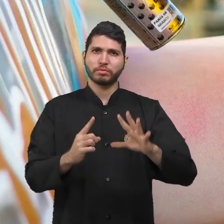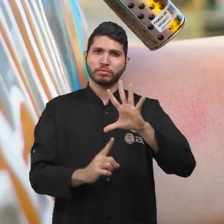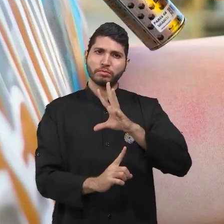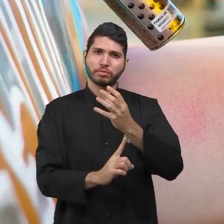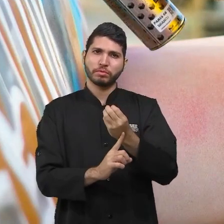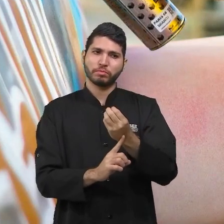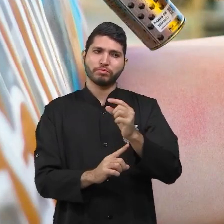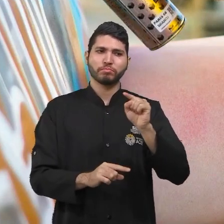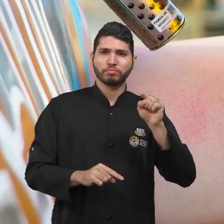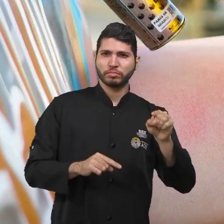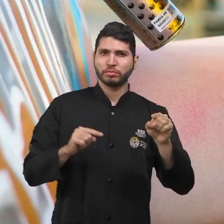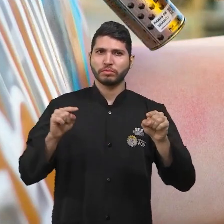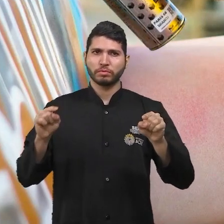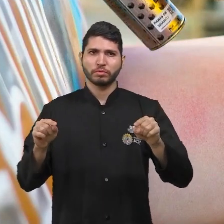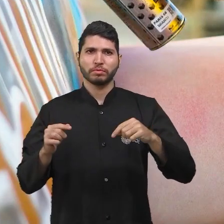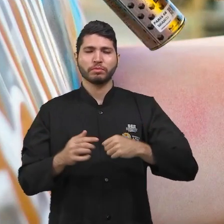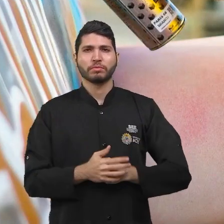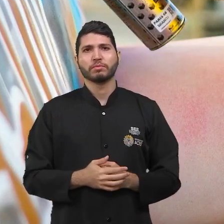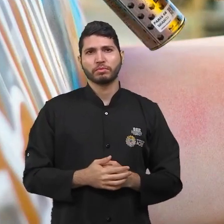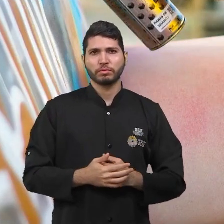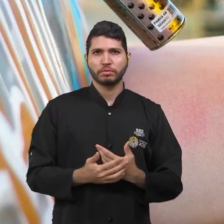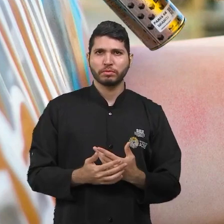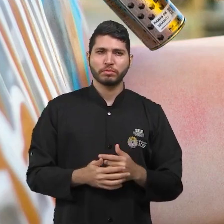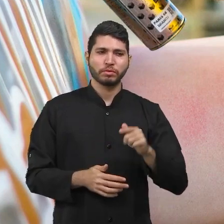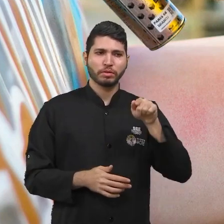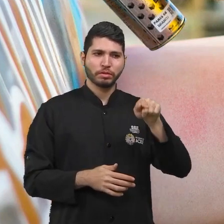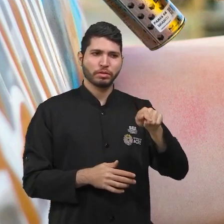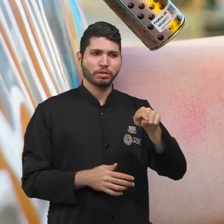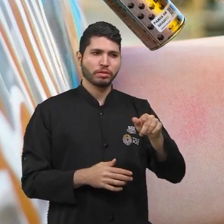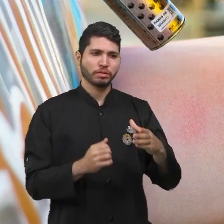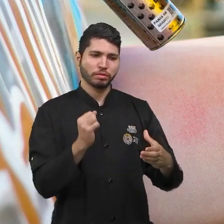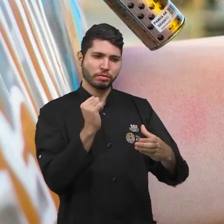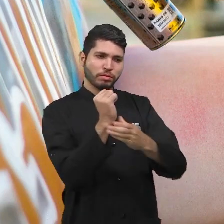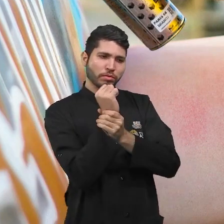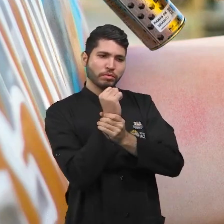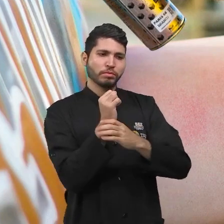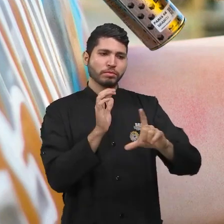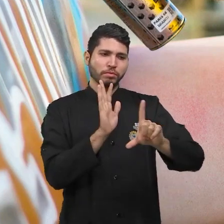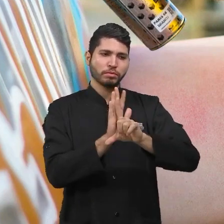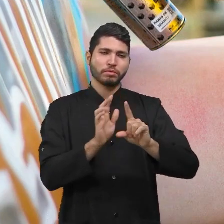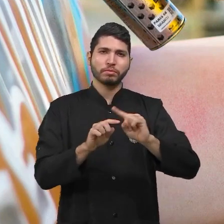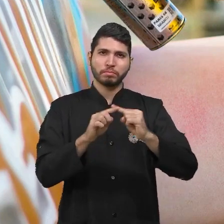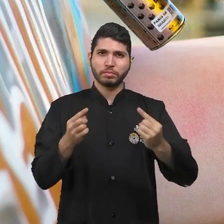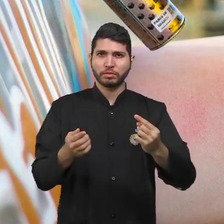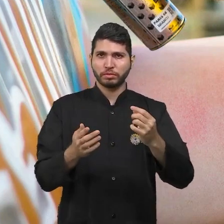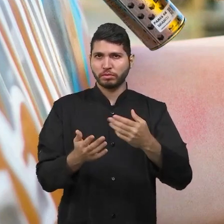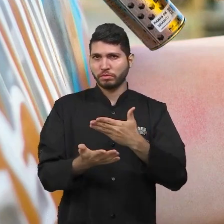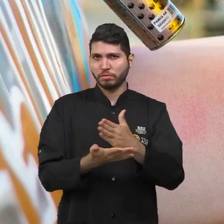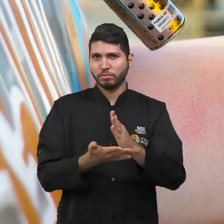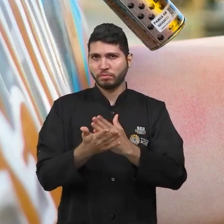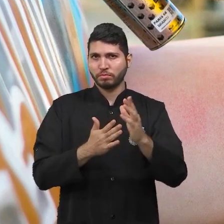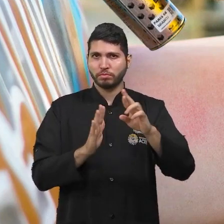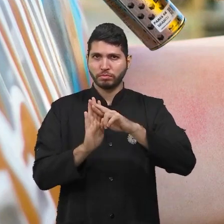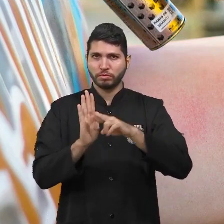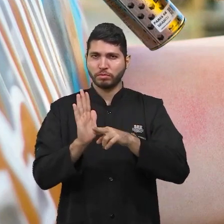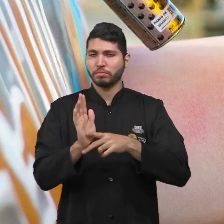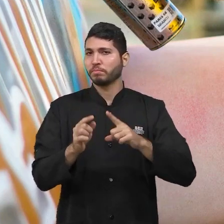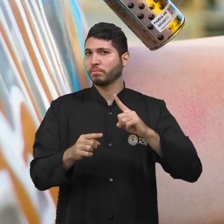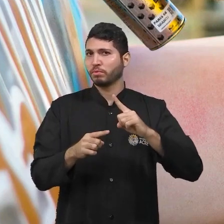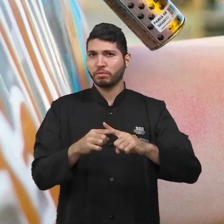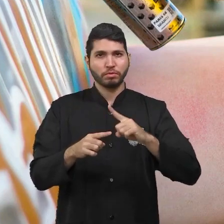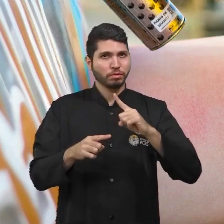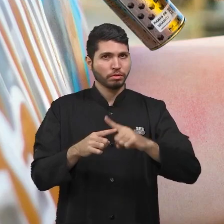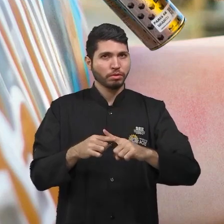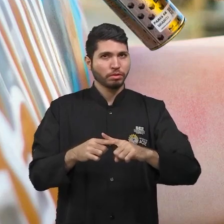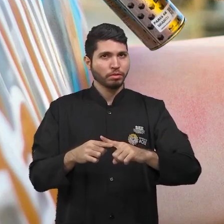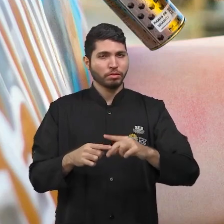ele é amparado por lei. Mas existem alguns critérios, porque ele não pode ser confundido com